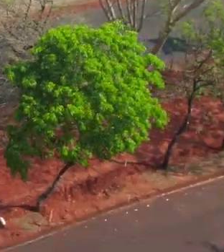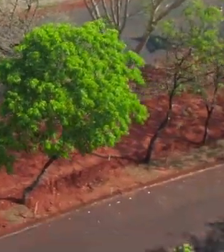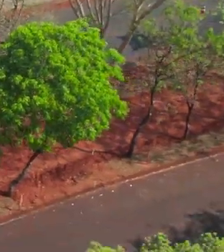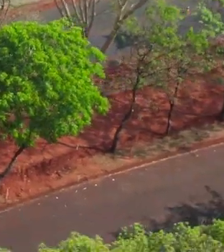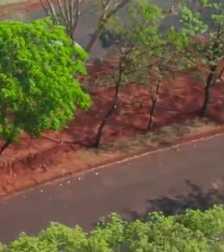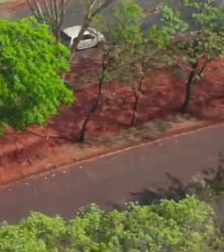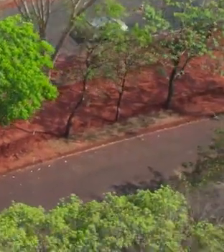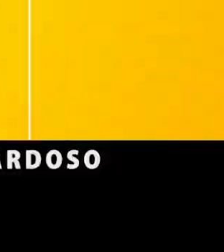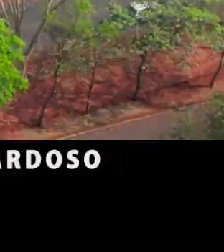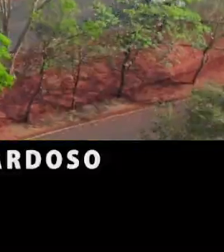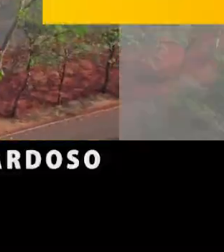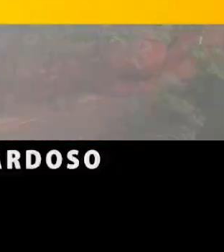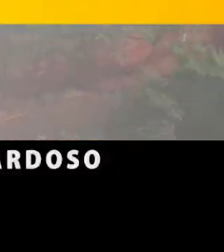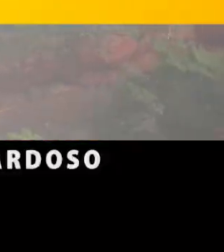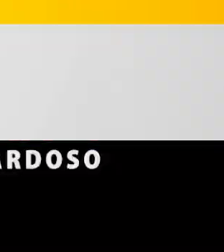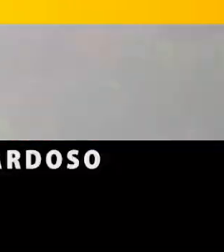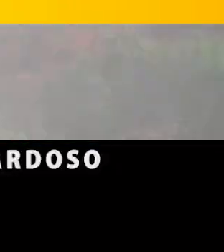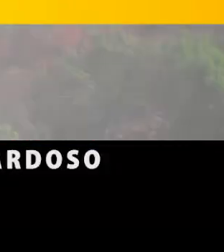E aí